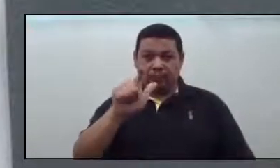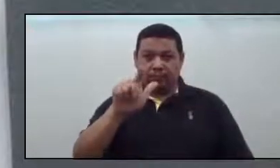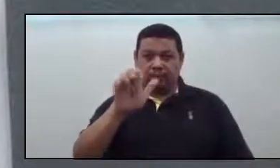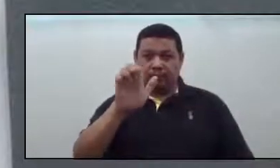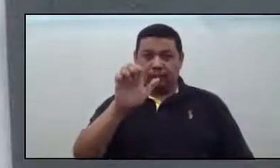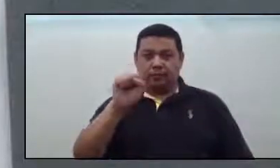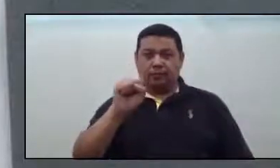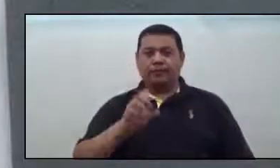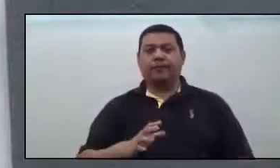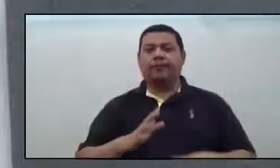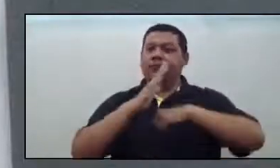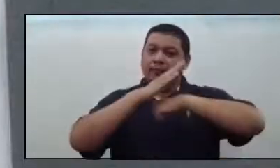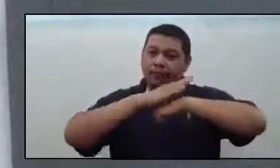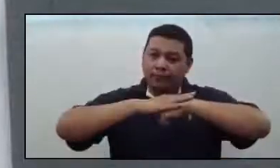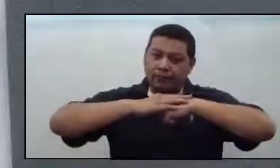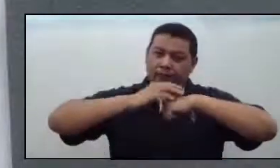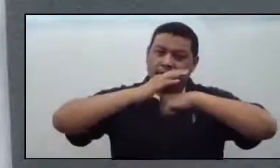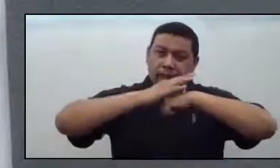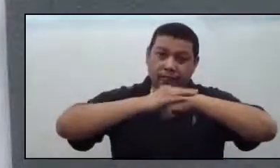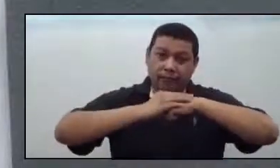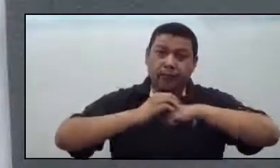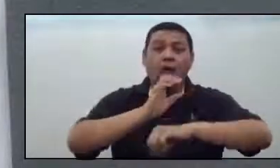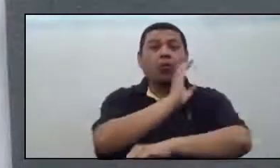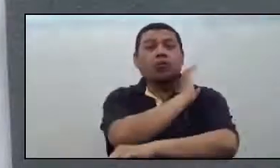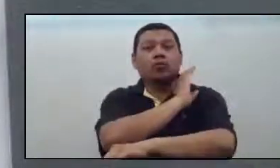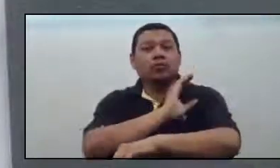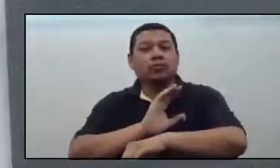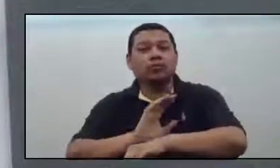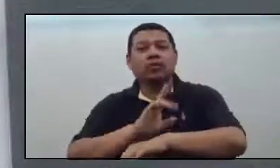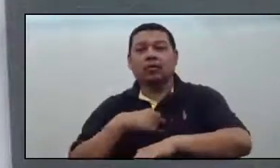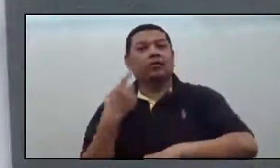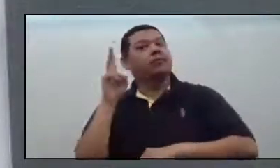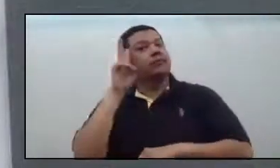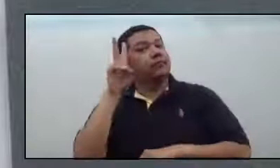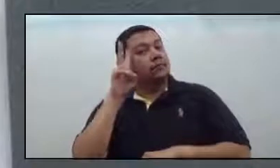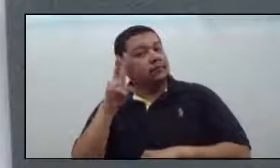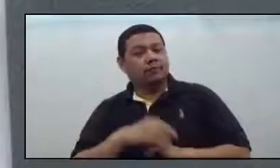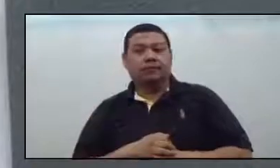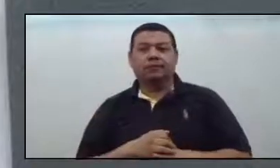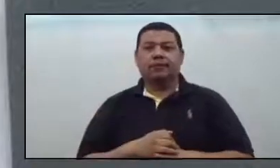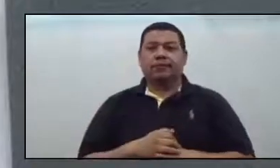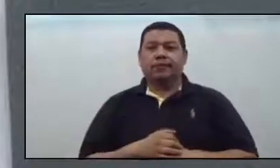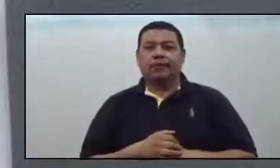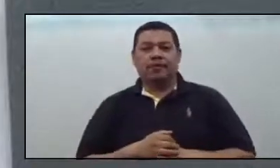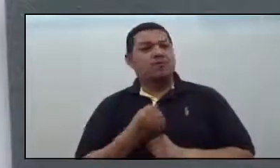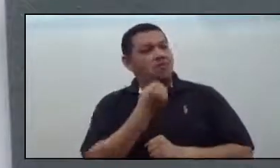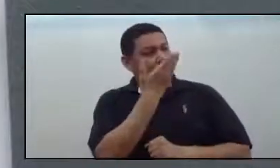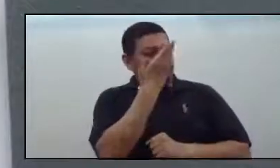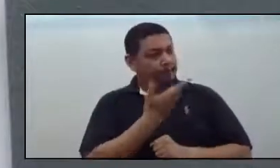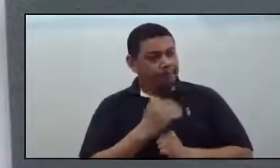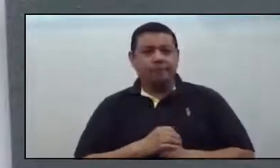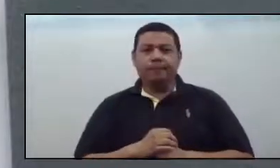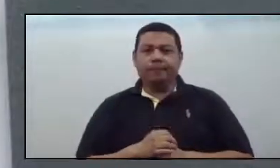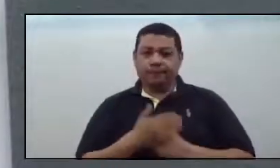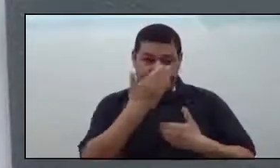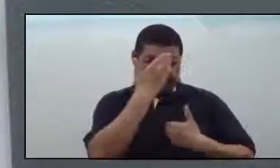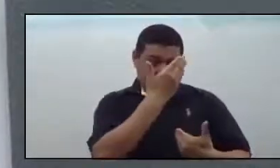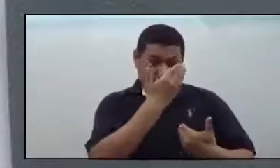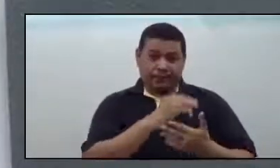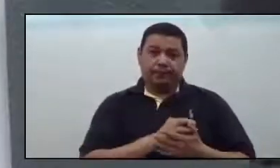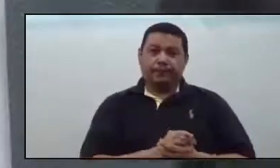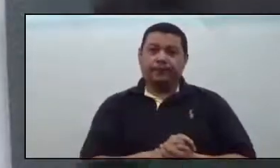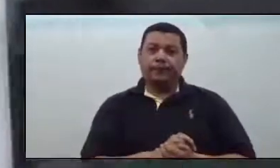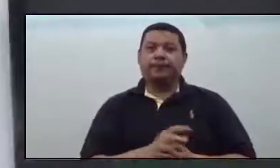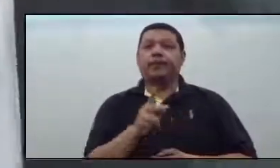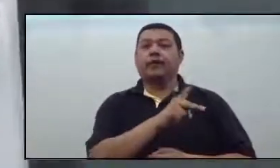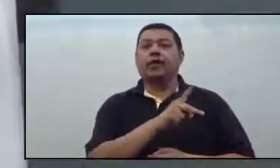no carinho com a nossa cultura, com a nossa história, com o Mini Museu Salles. Parabéns e agradecer aí o